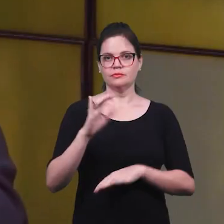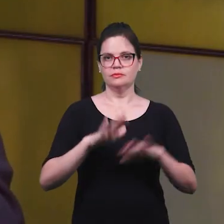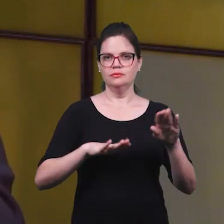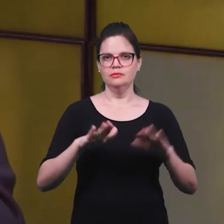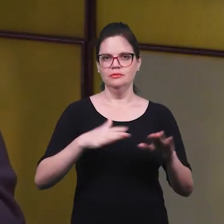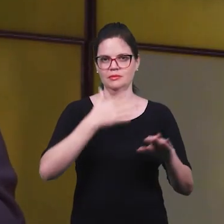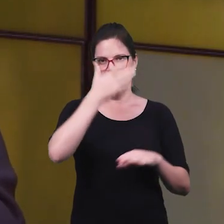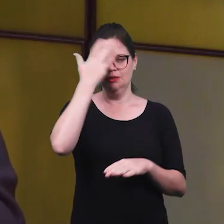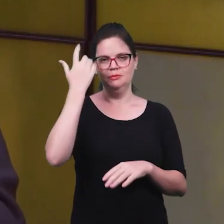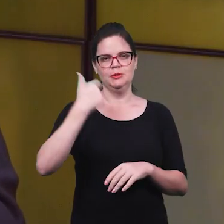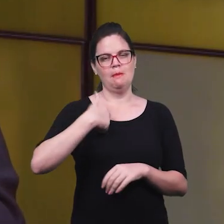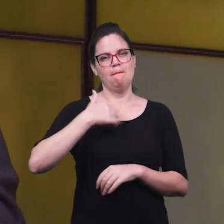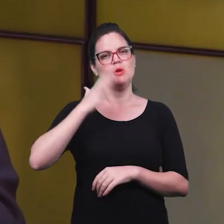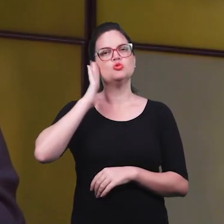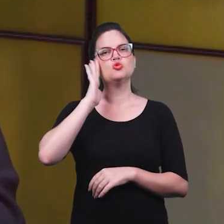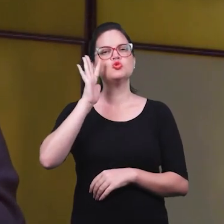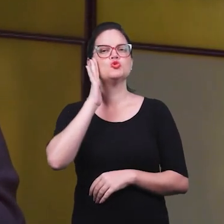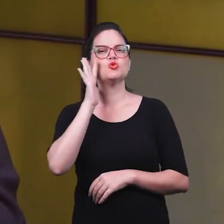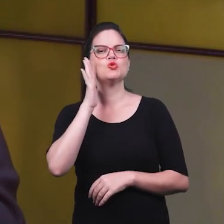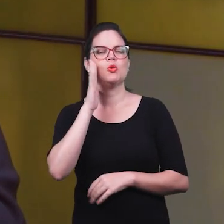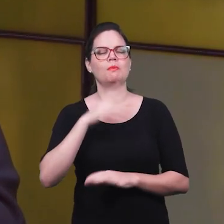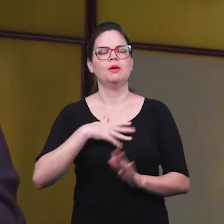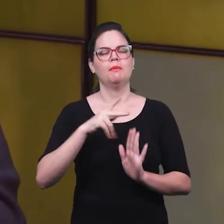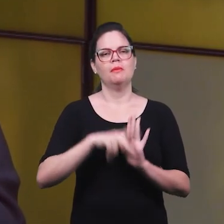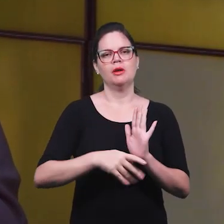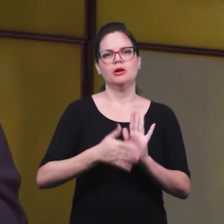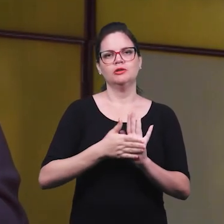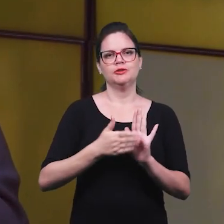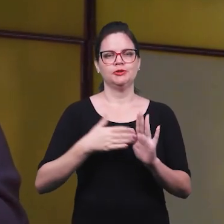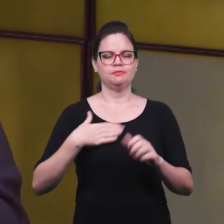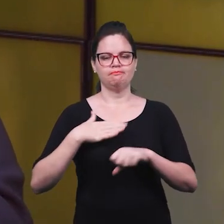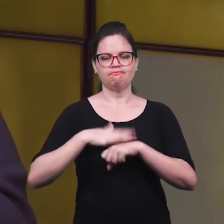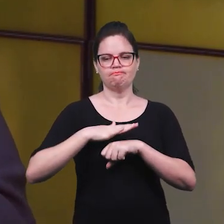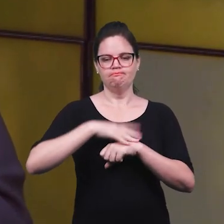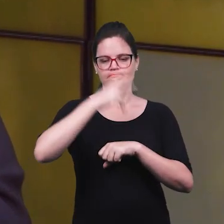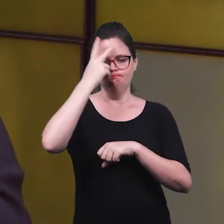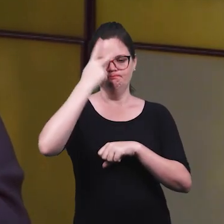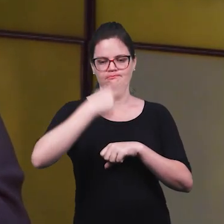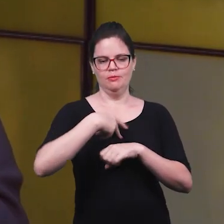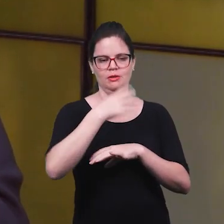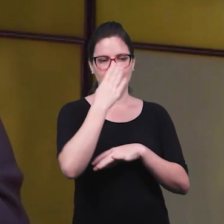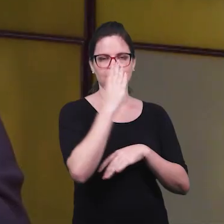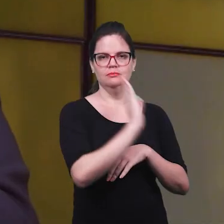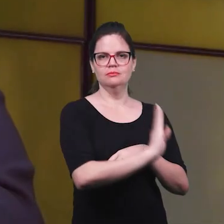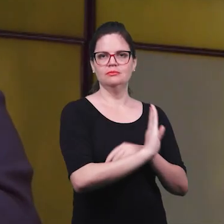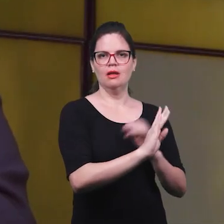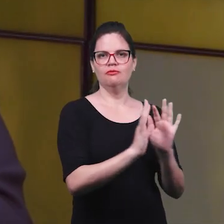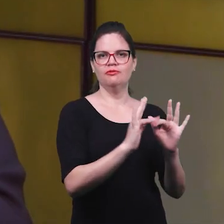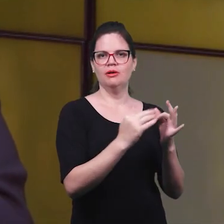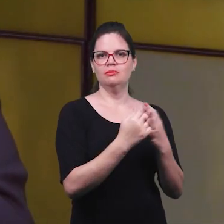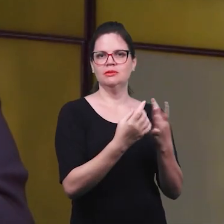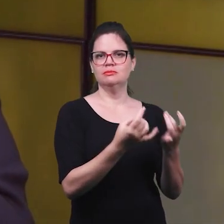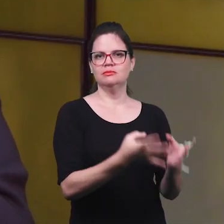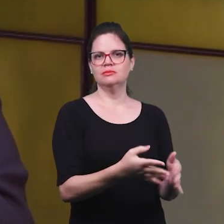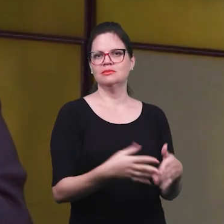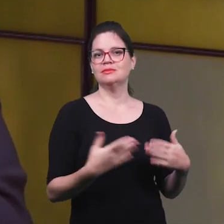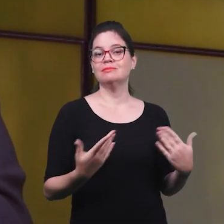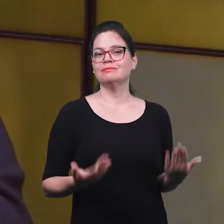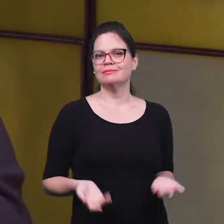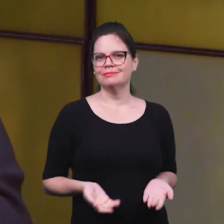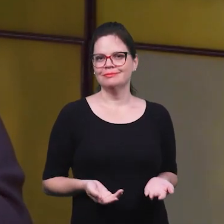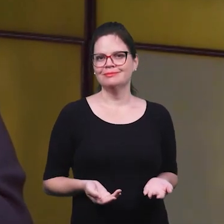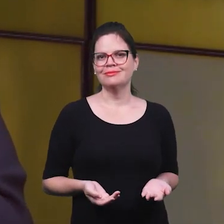em busca dos seus sonhos, mas qual o preço? Qual o preço disso? Né?